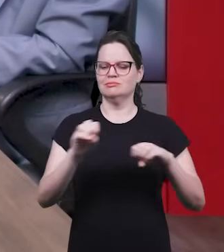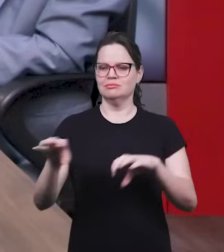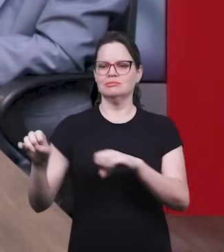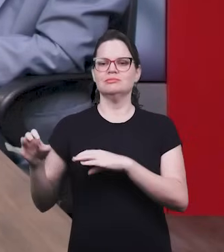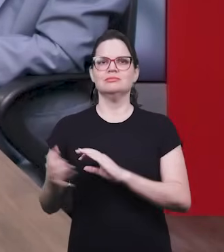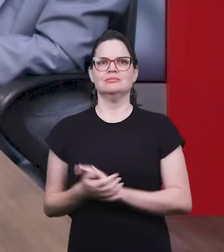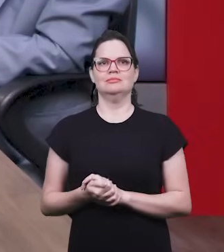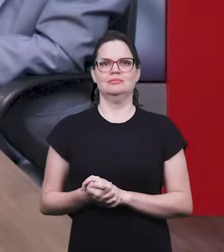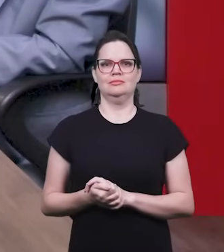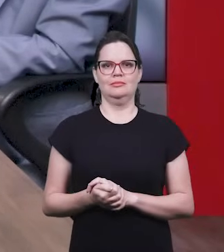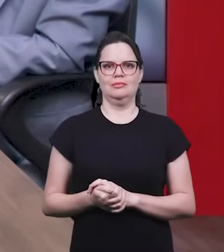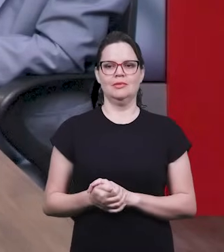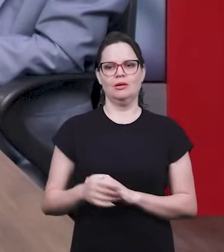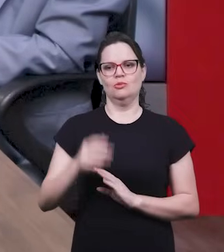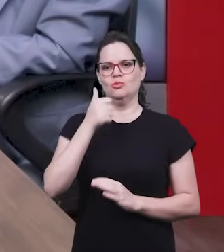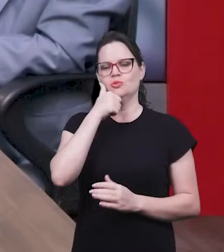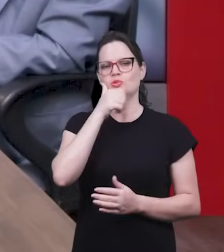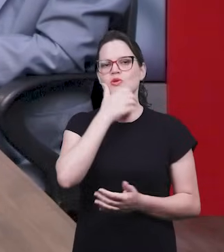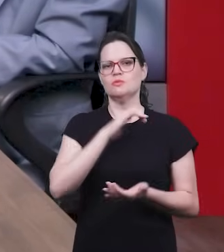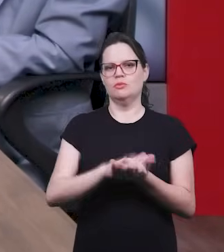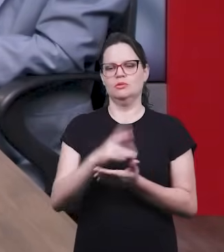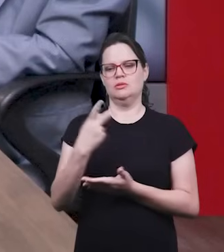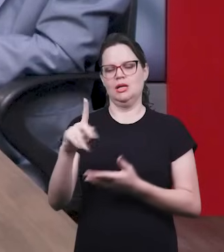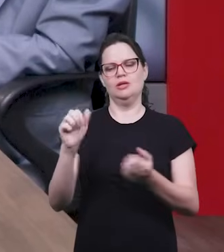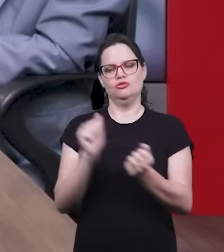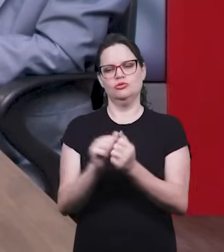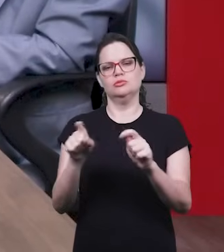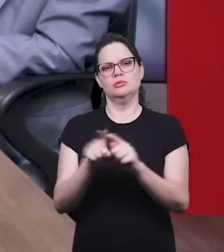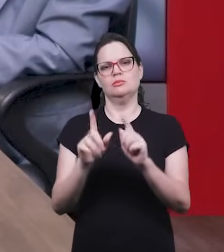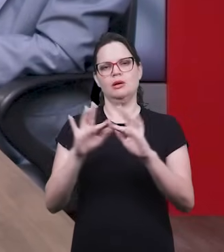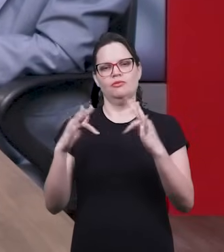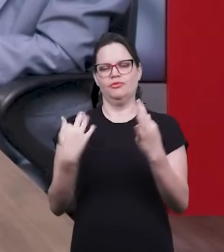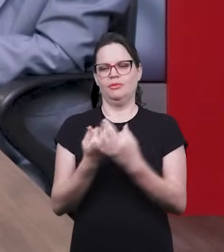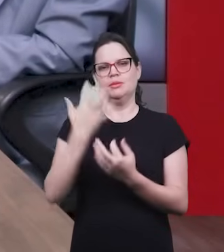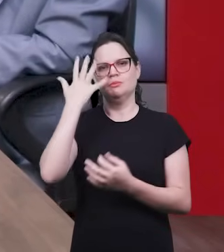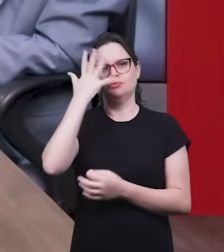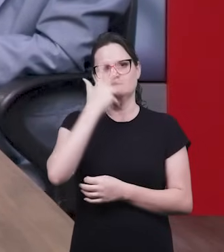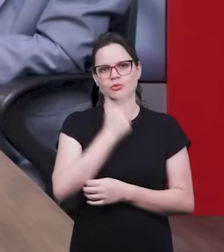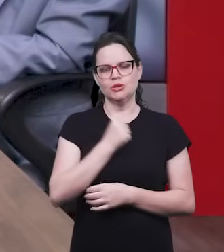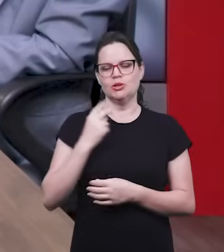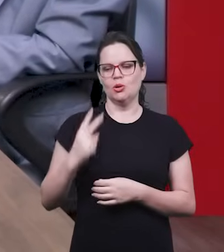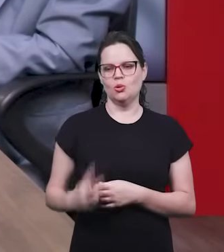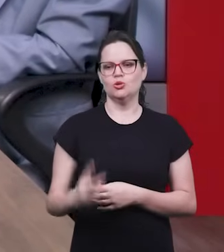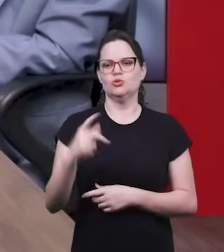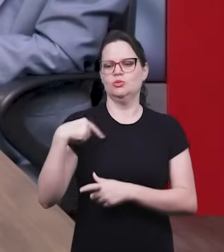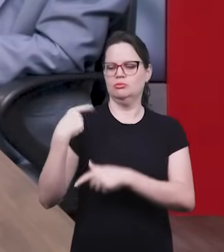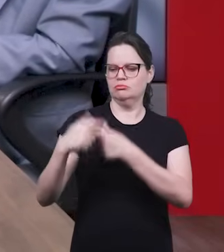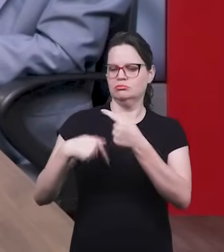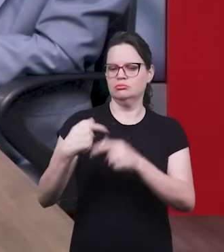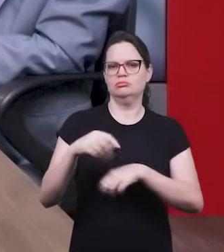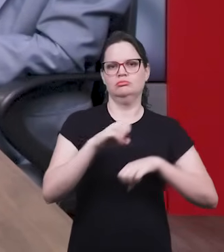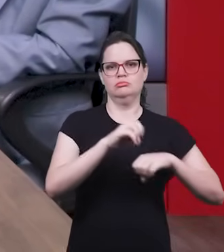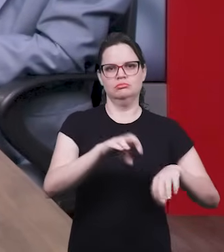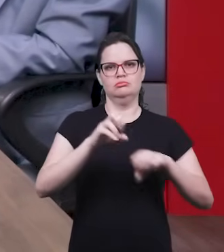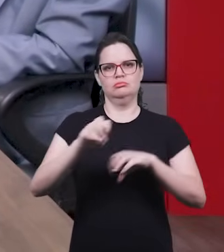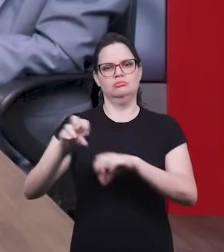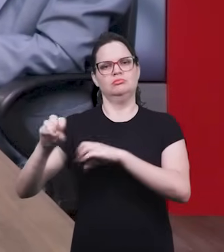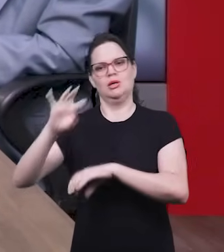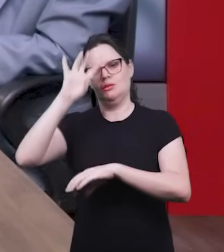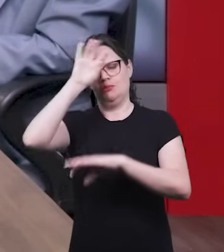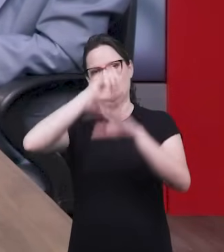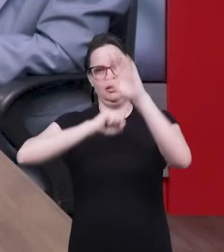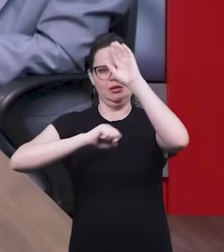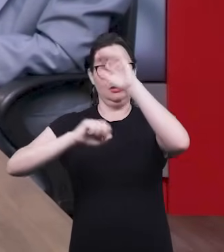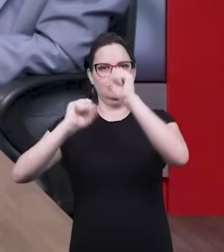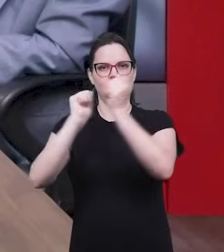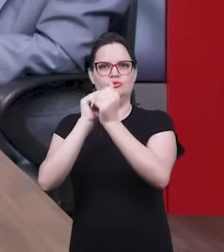ela, Albert, fazem uma família tão linda também. Pois então. Dando continuidade a essa geração orientada pelo Senhor,